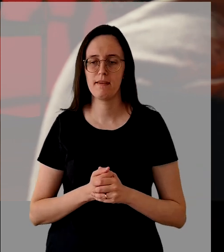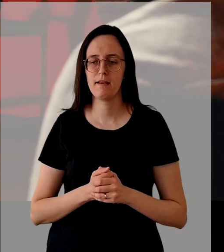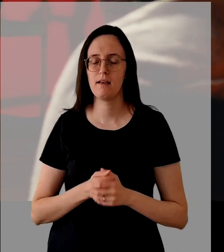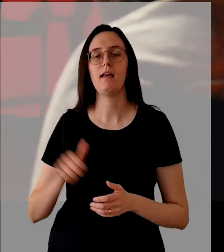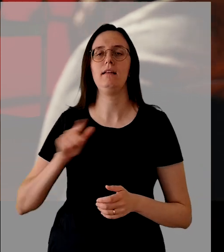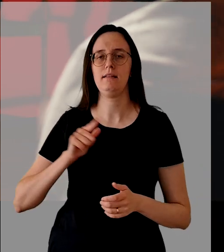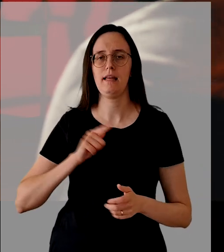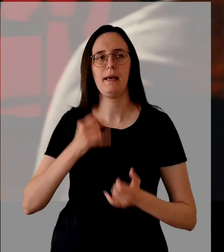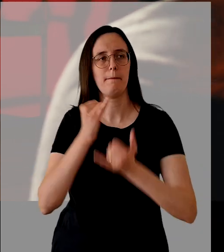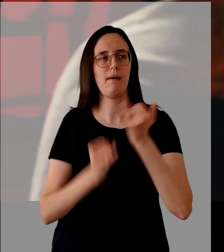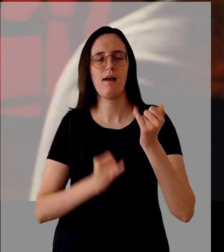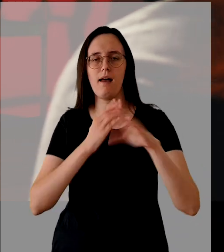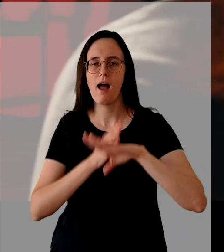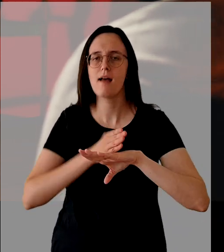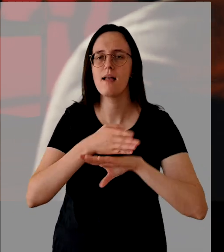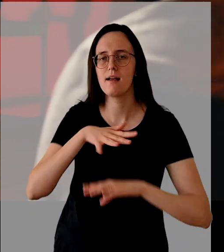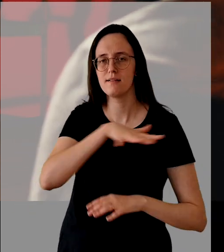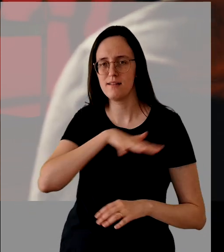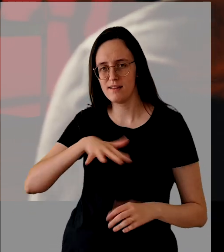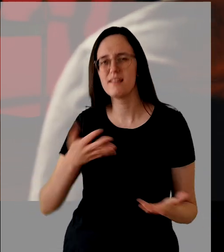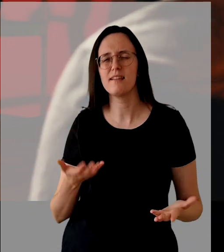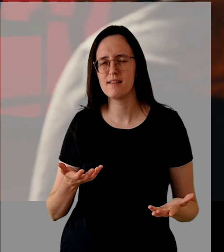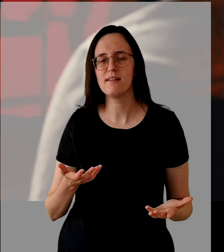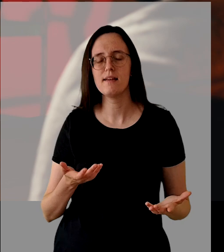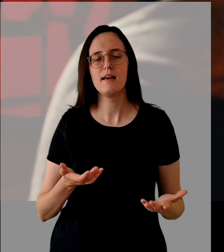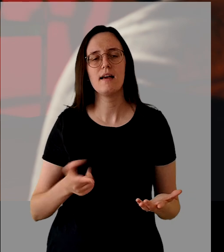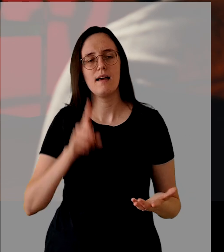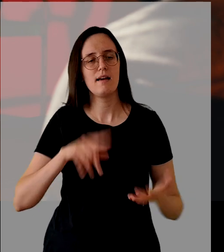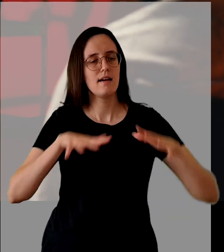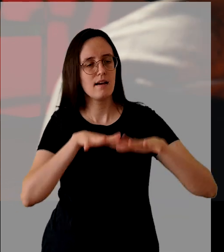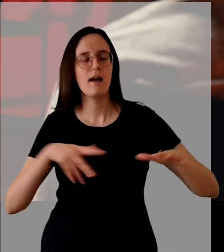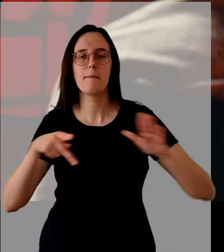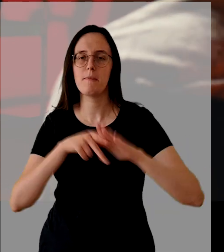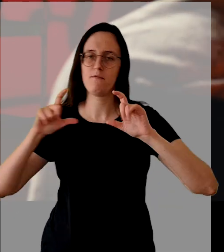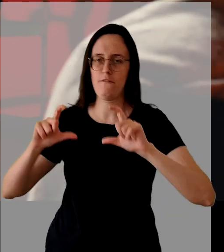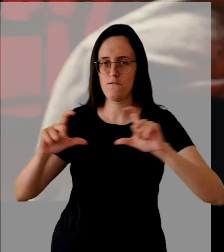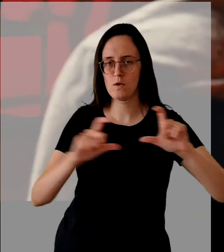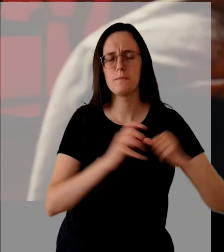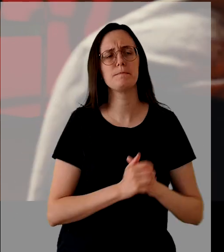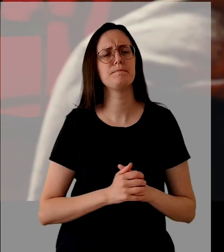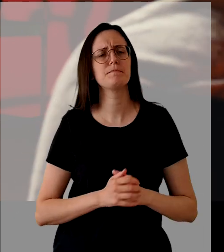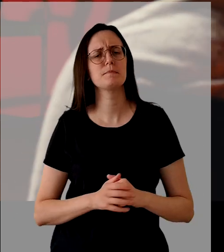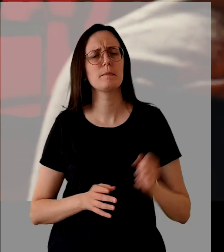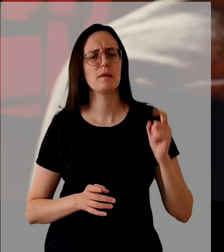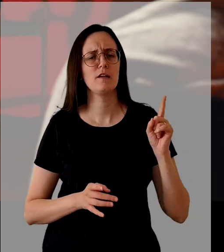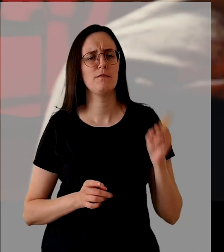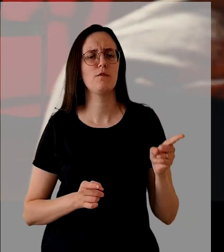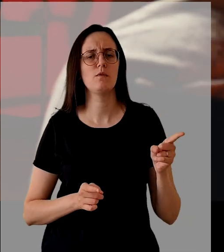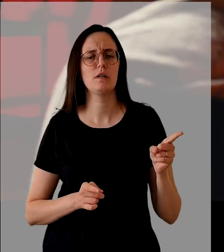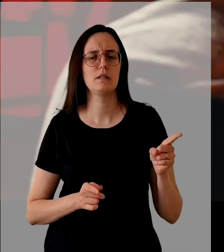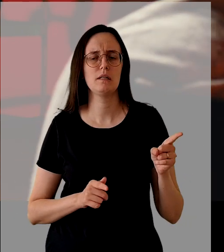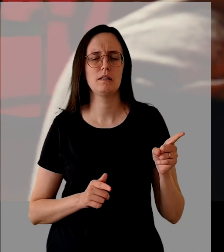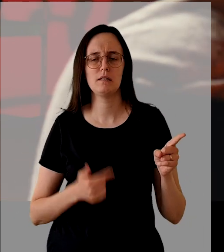que existe meio que uma porta de entrada, né? Vamos dizer assim, para a direção de foto. Você